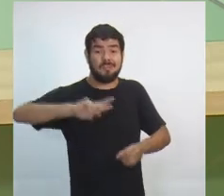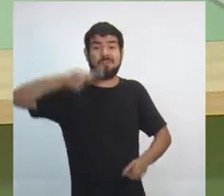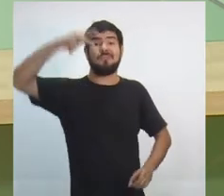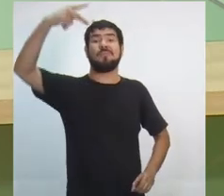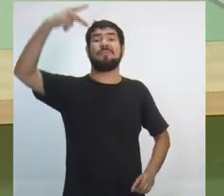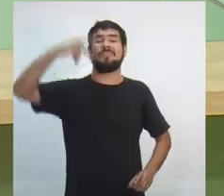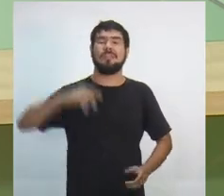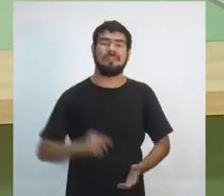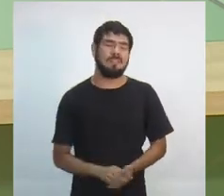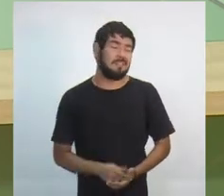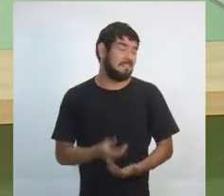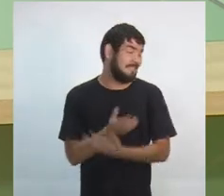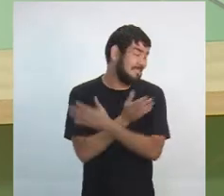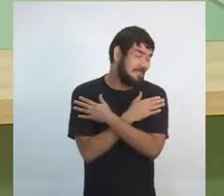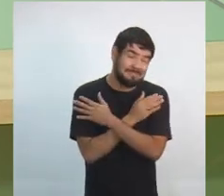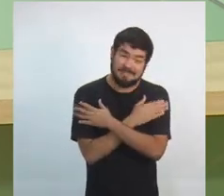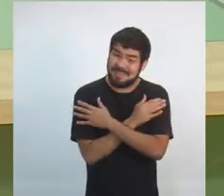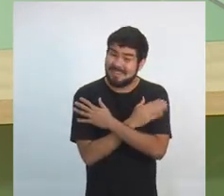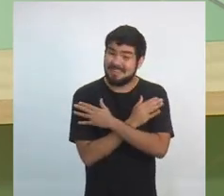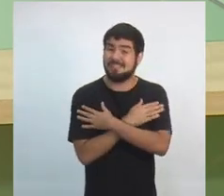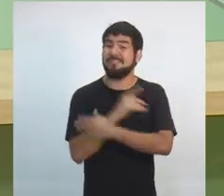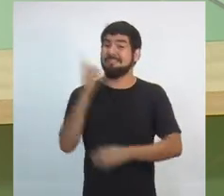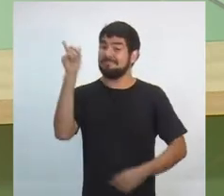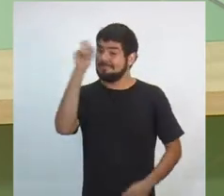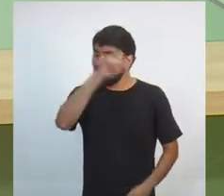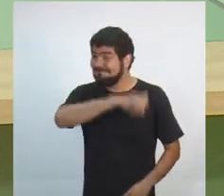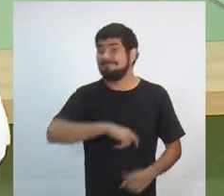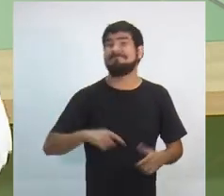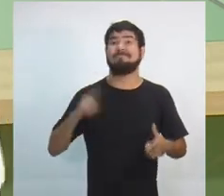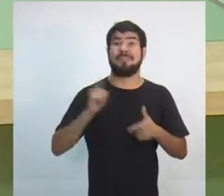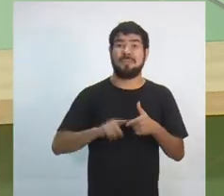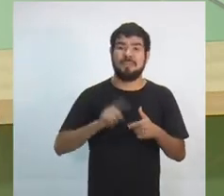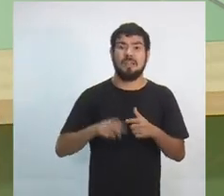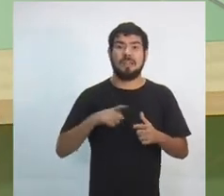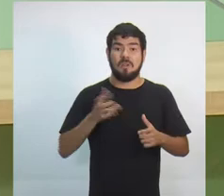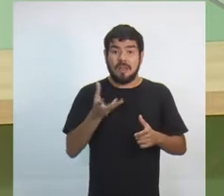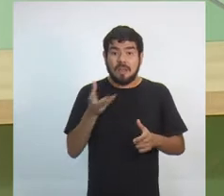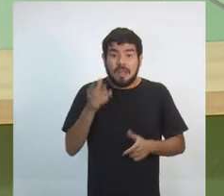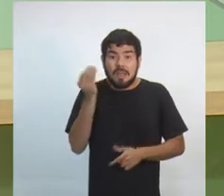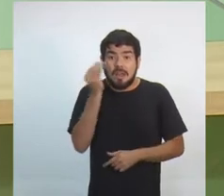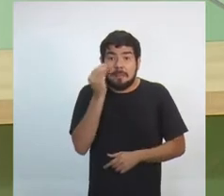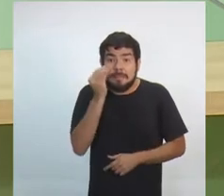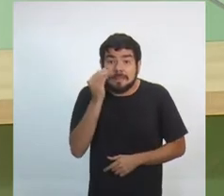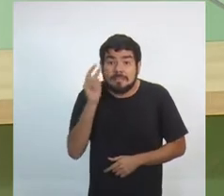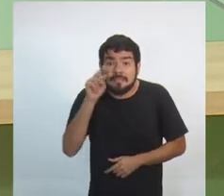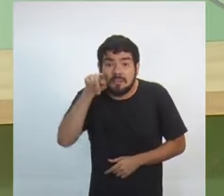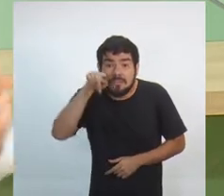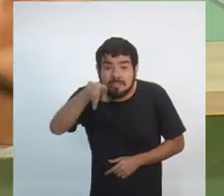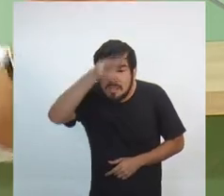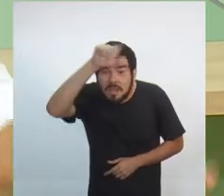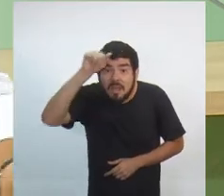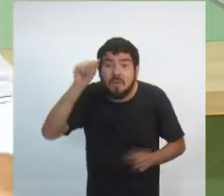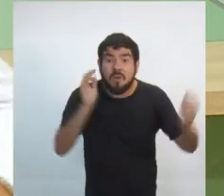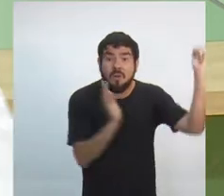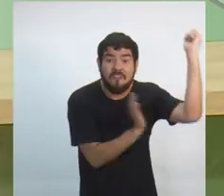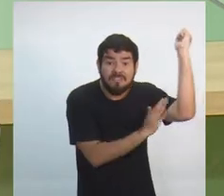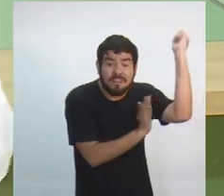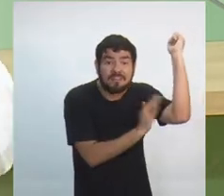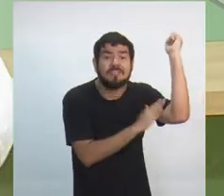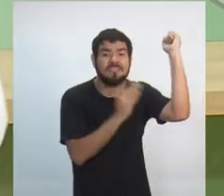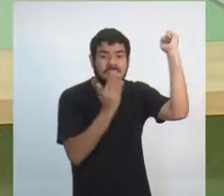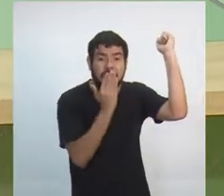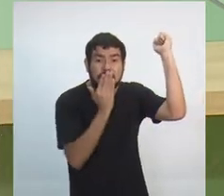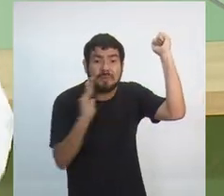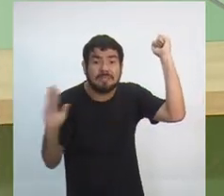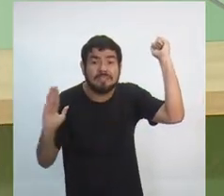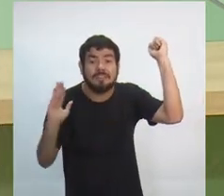isso geraria o caos. Eu quero alertar você, amazonense. O governador amazonino também já prometeu a alguns empresários que